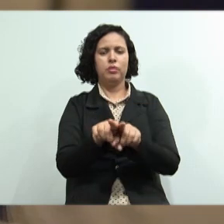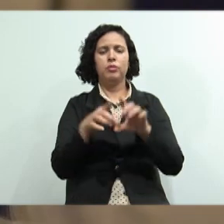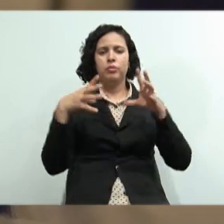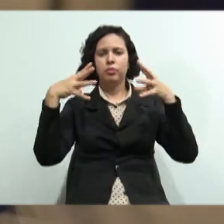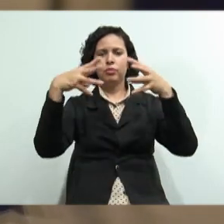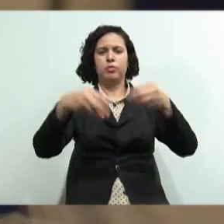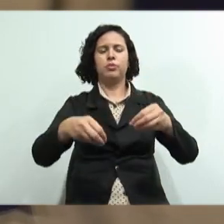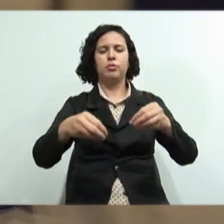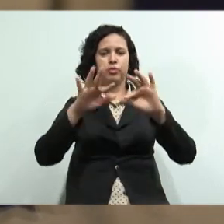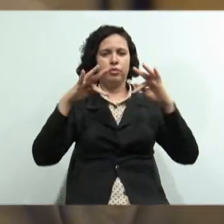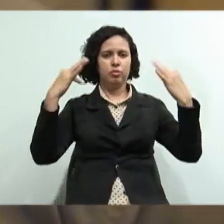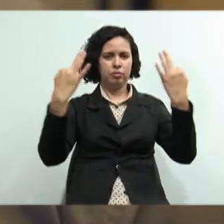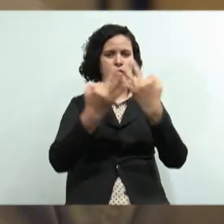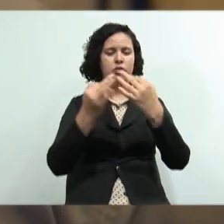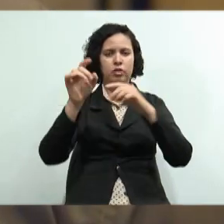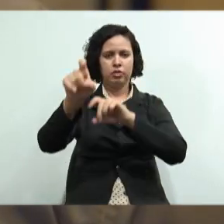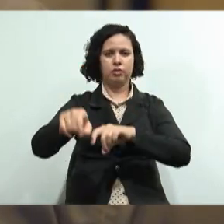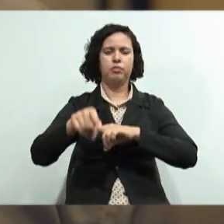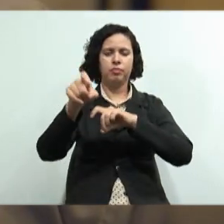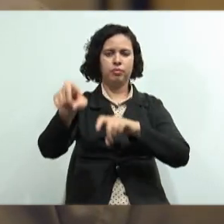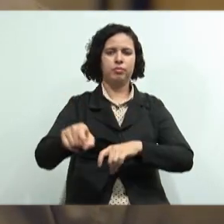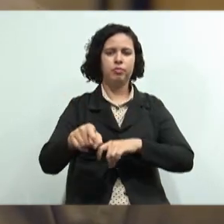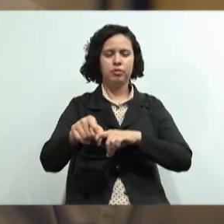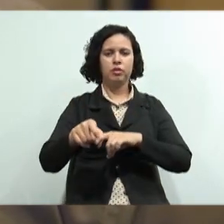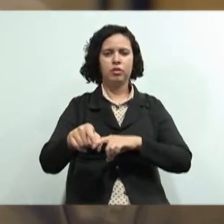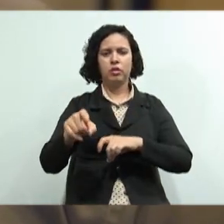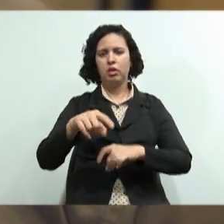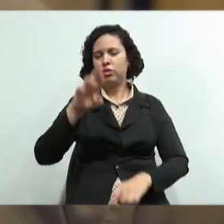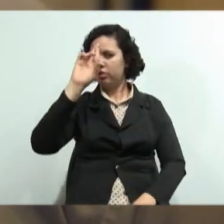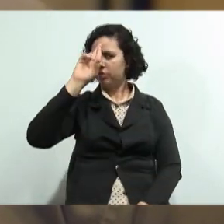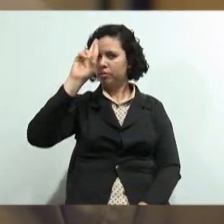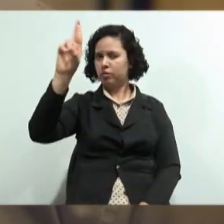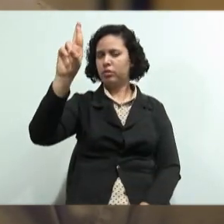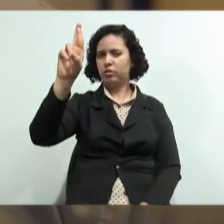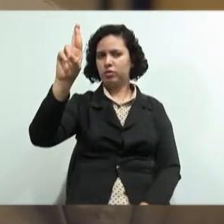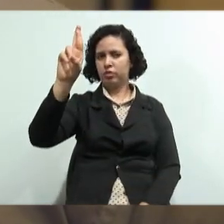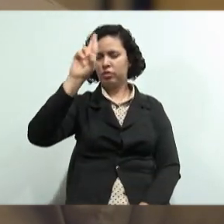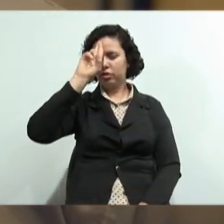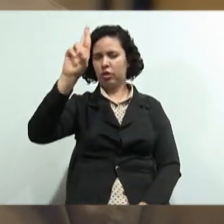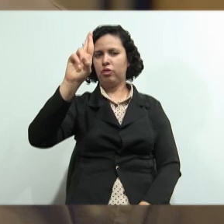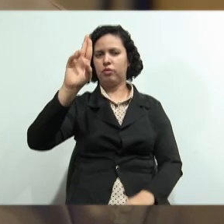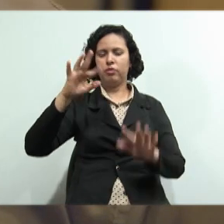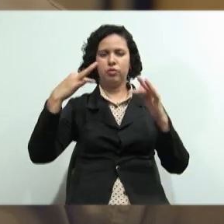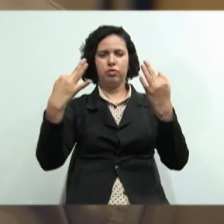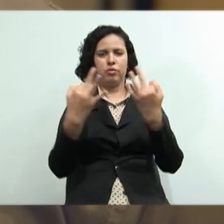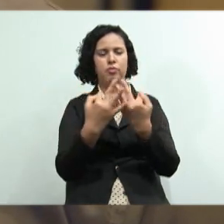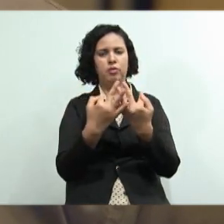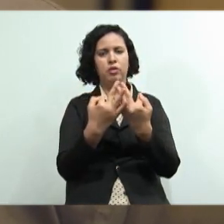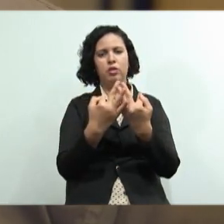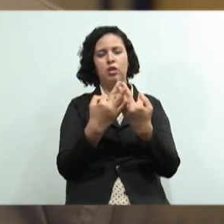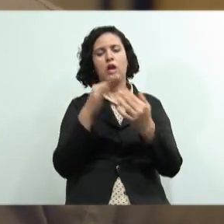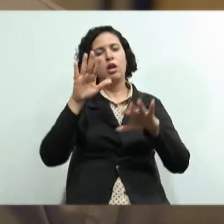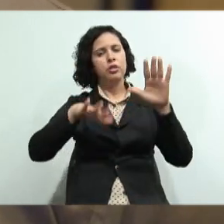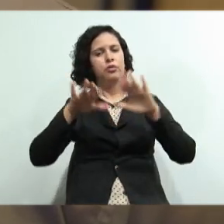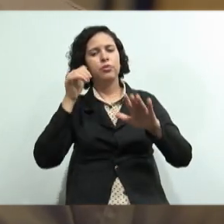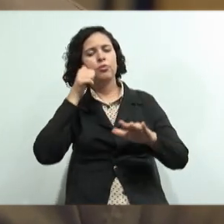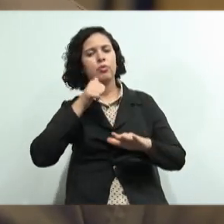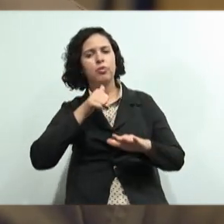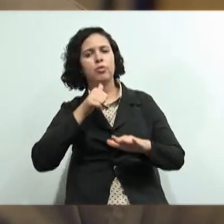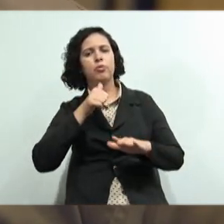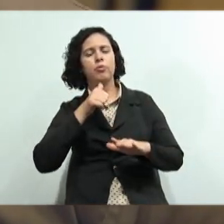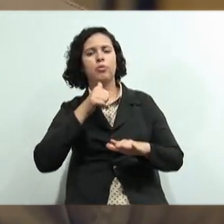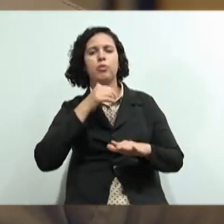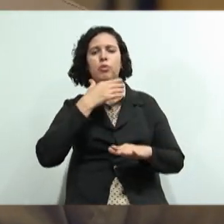a família rural, desde o titular, que geralmente é o chefe, né? Às vezes pode ser o homem ou a mulher,